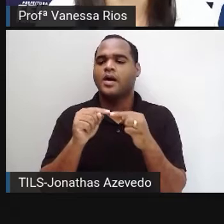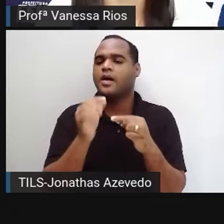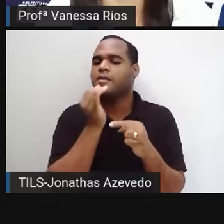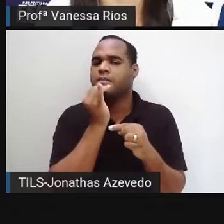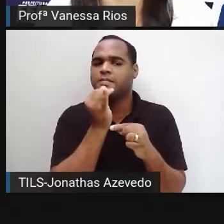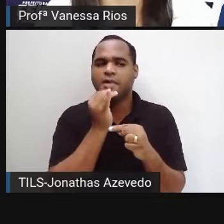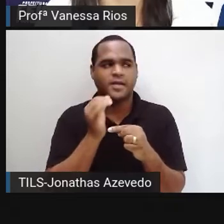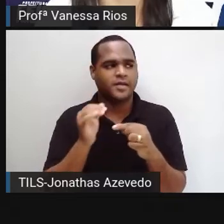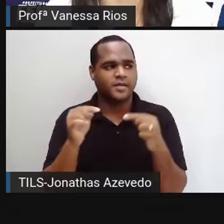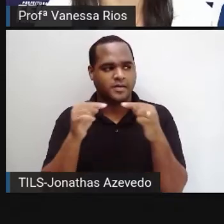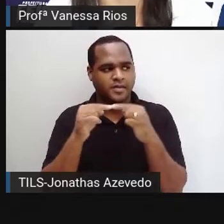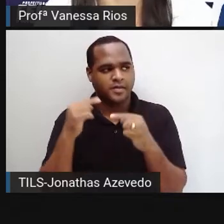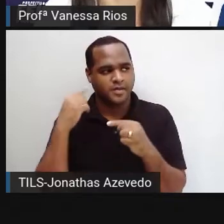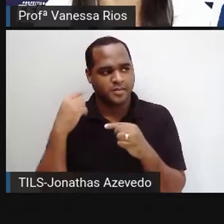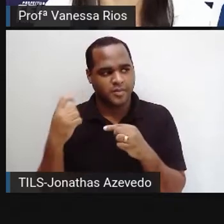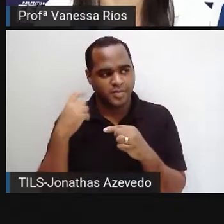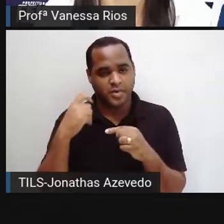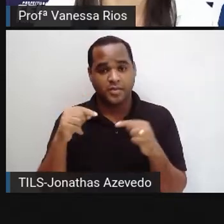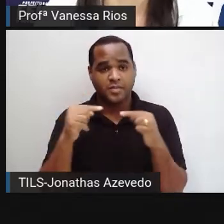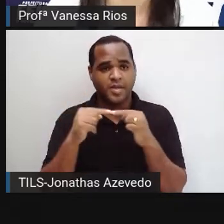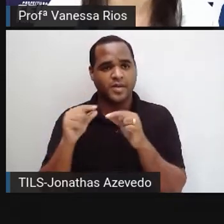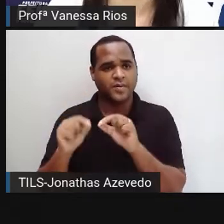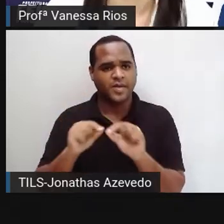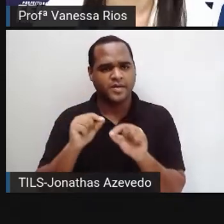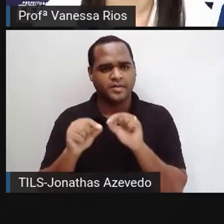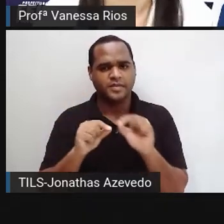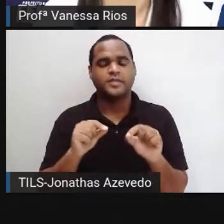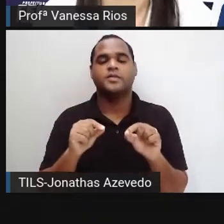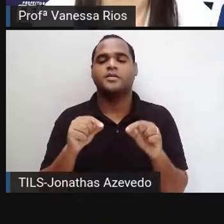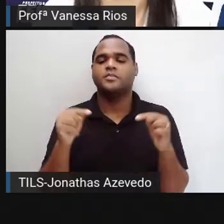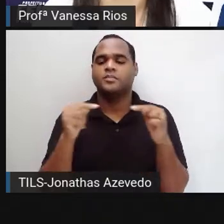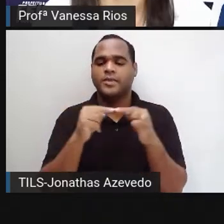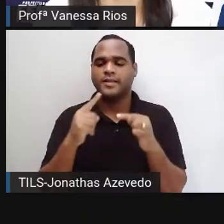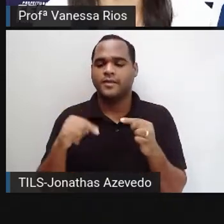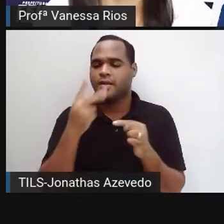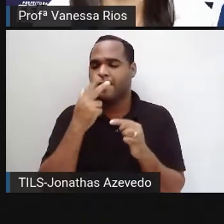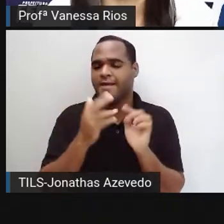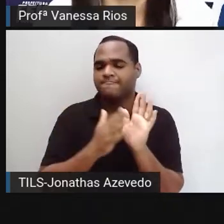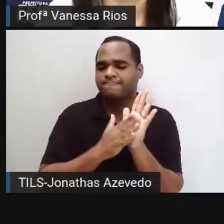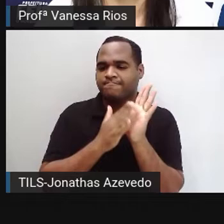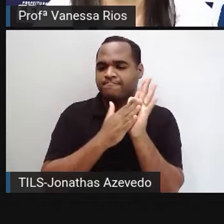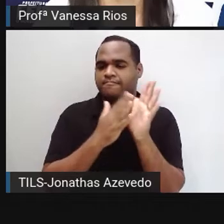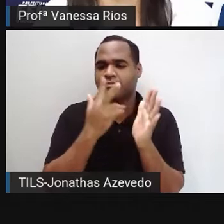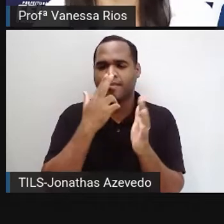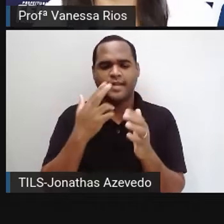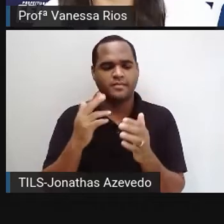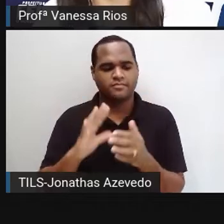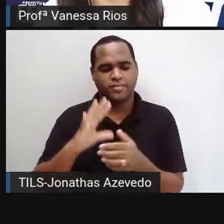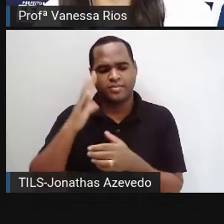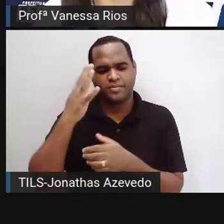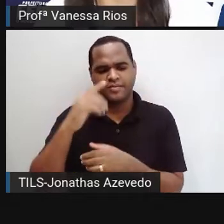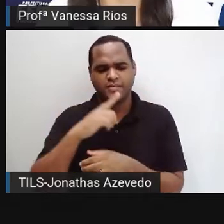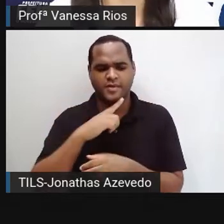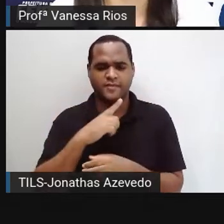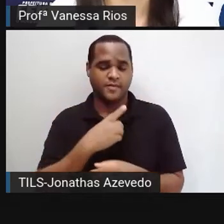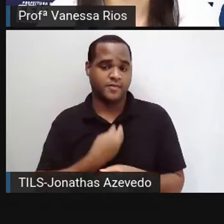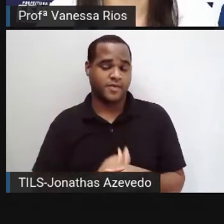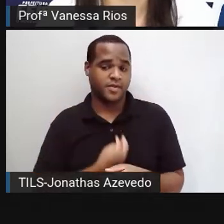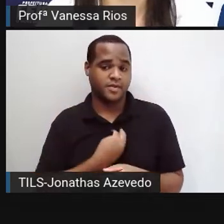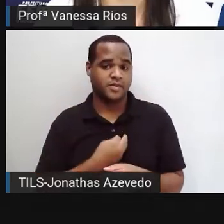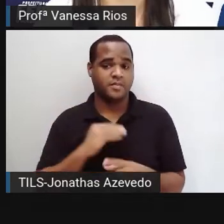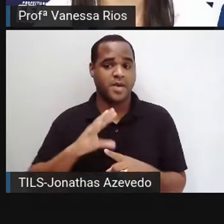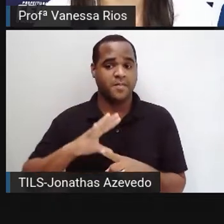em produzir. A gente vai bater palmas porque a gente pretende bater palmas por algum motivo, mas não é algo que está